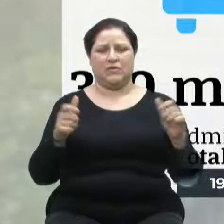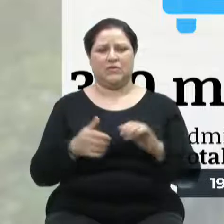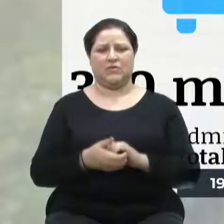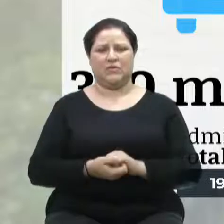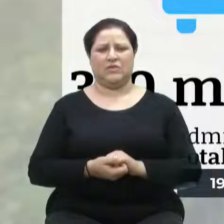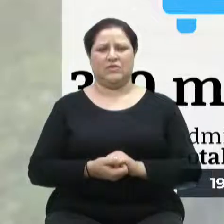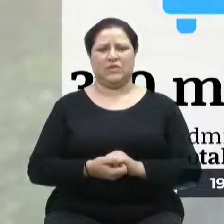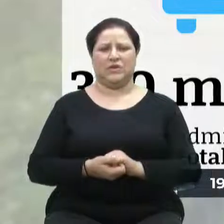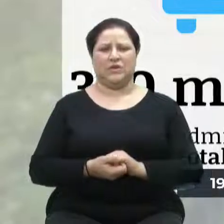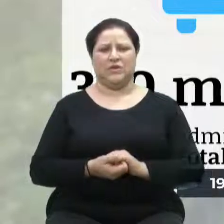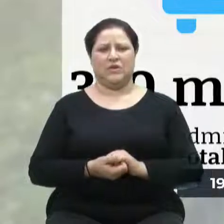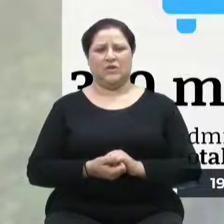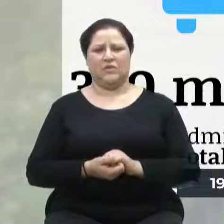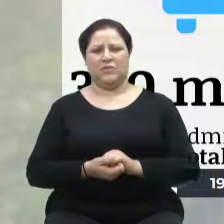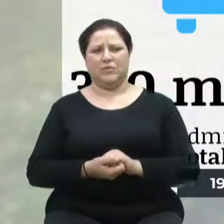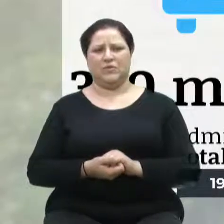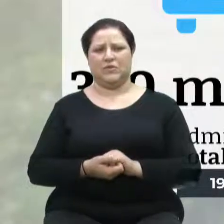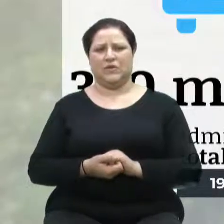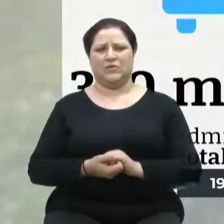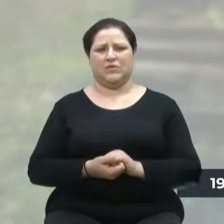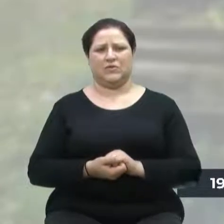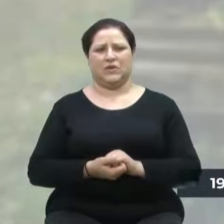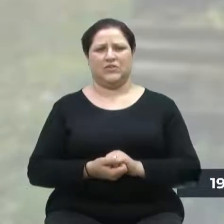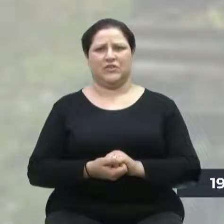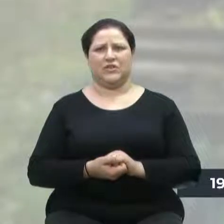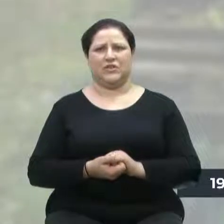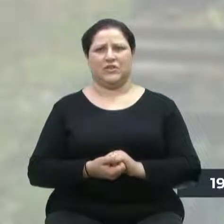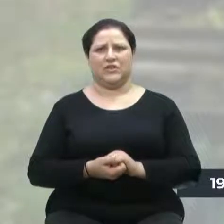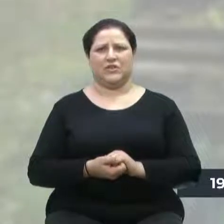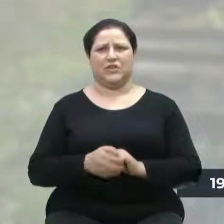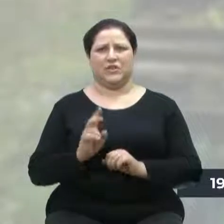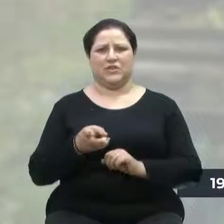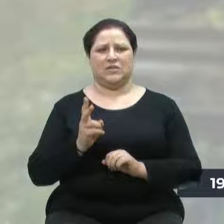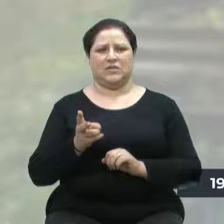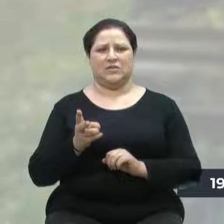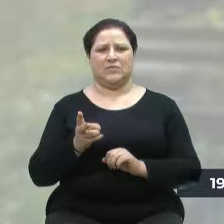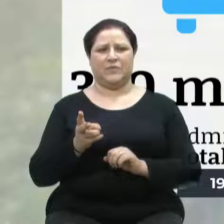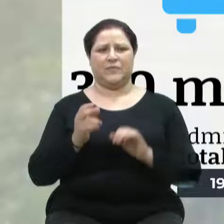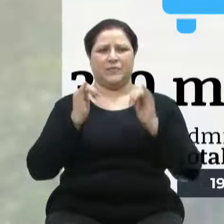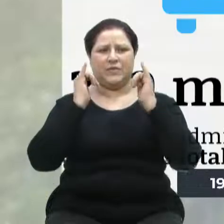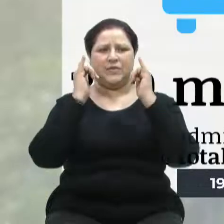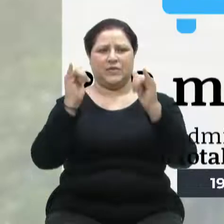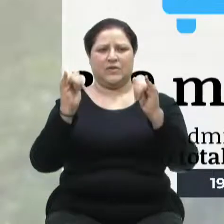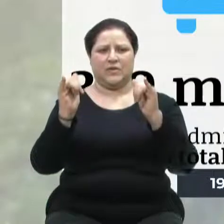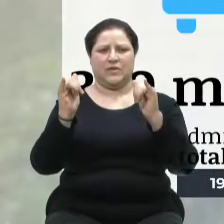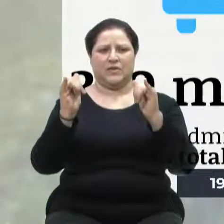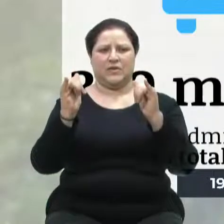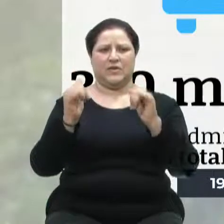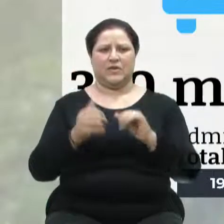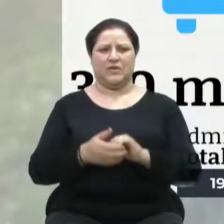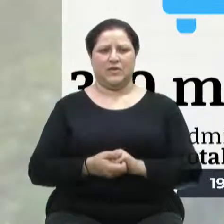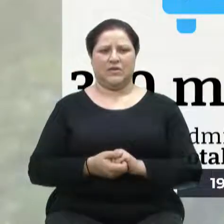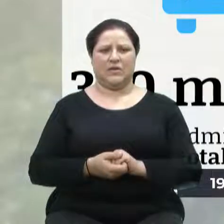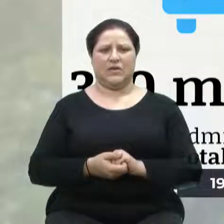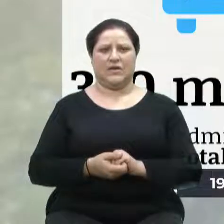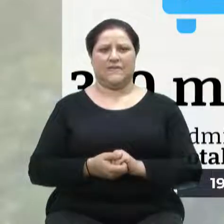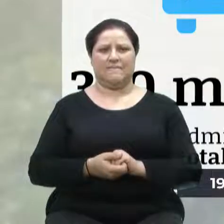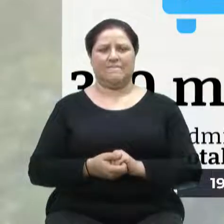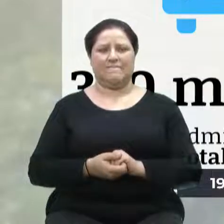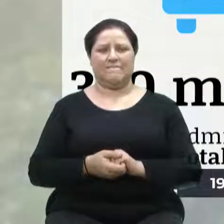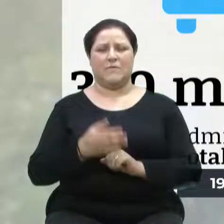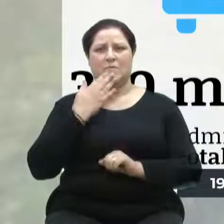né? E é uma grande dificuldade. Volta um pouquinho que eu vou falar das linhas. Nós temos algumas